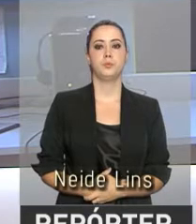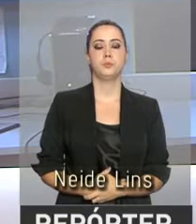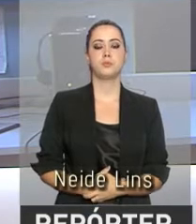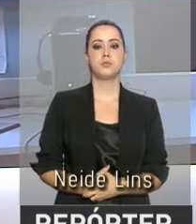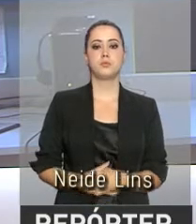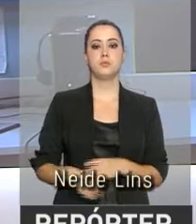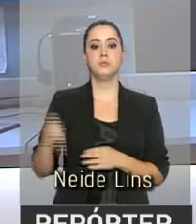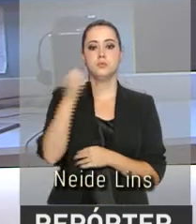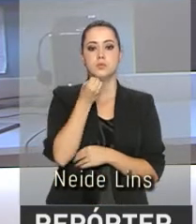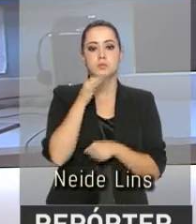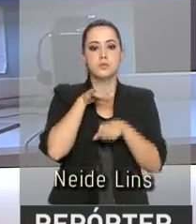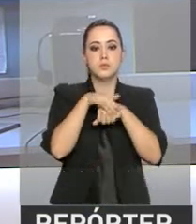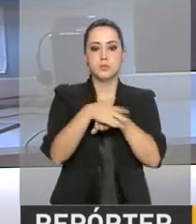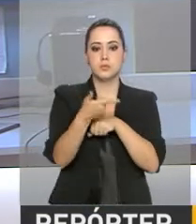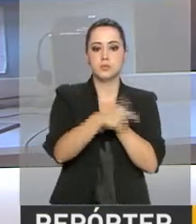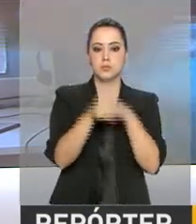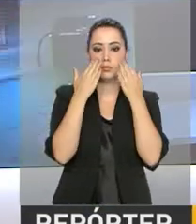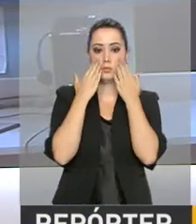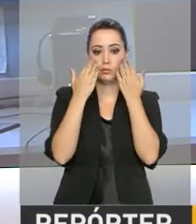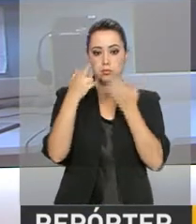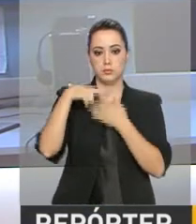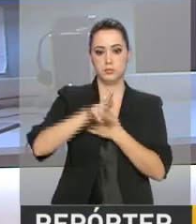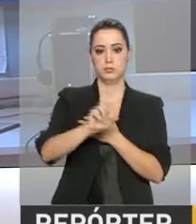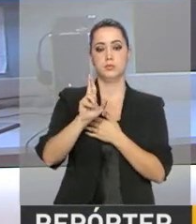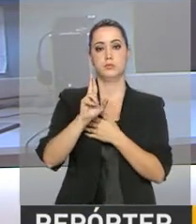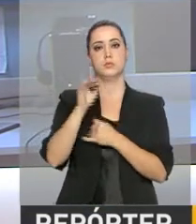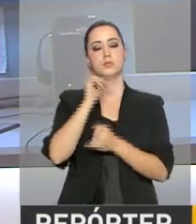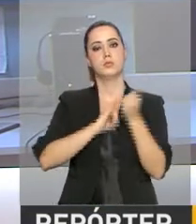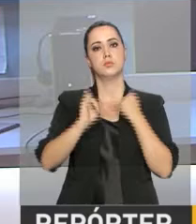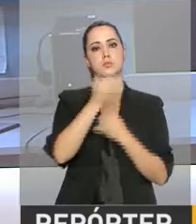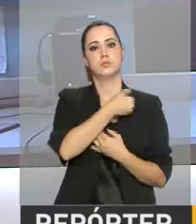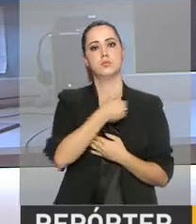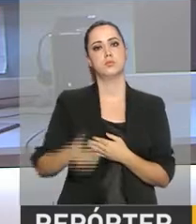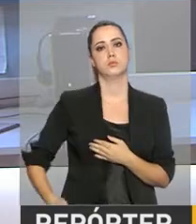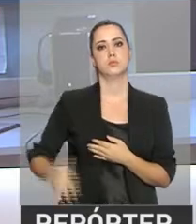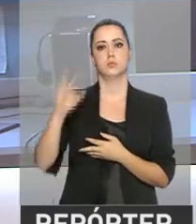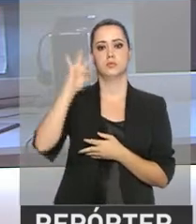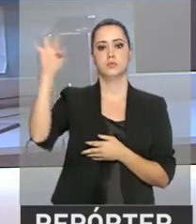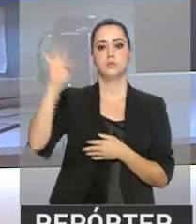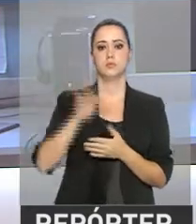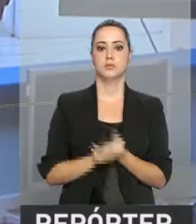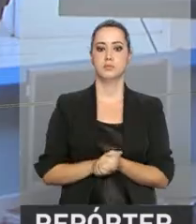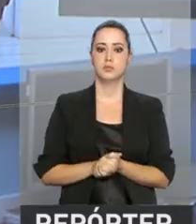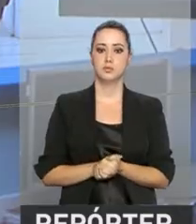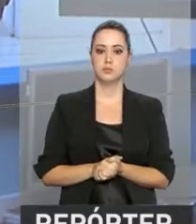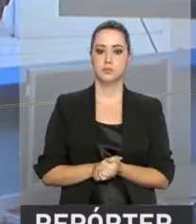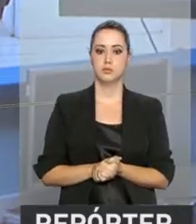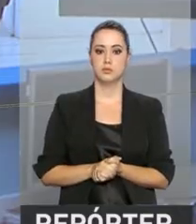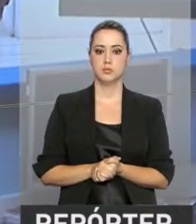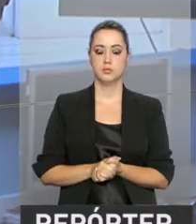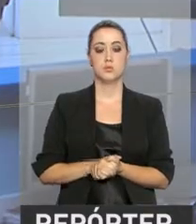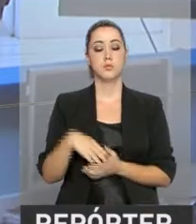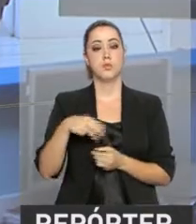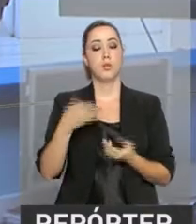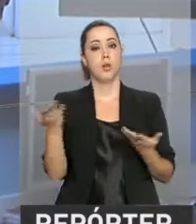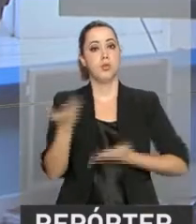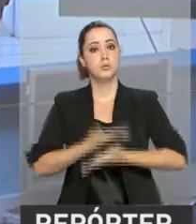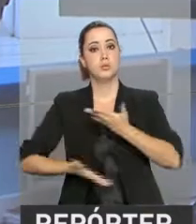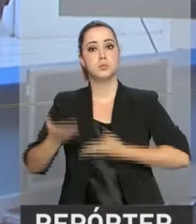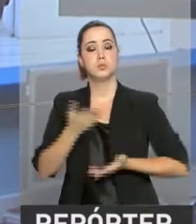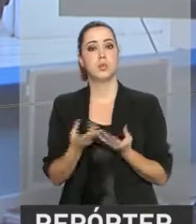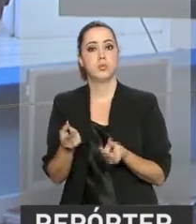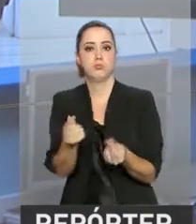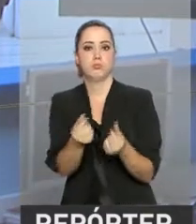olá boa noite no ar mais uma edição do repórter nbr com as notícias do governo federal o mercado financeiro reduziu